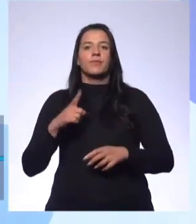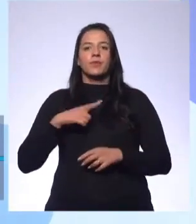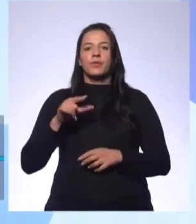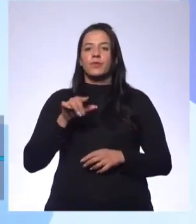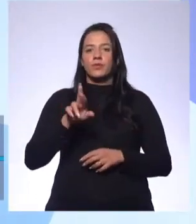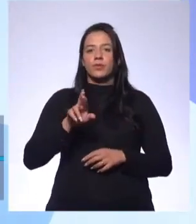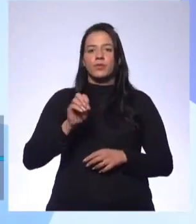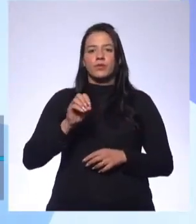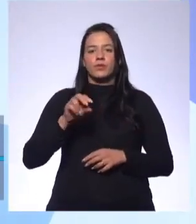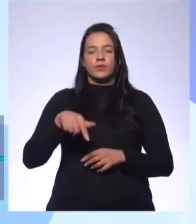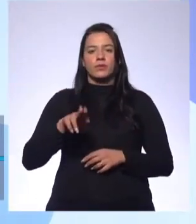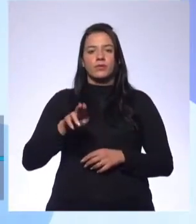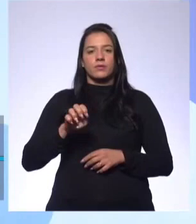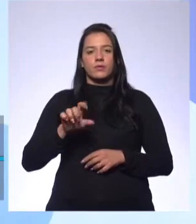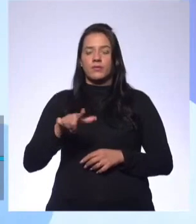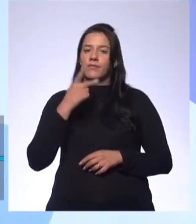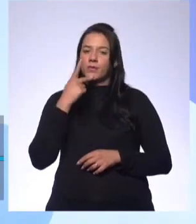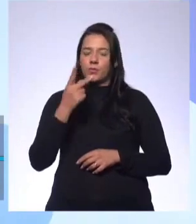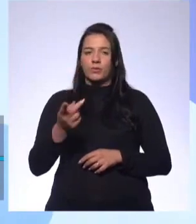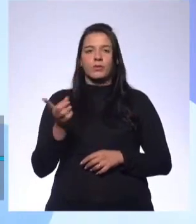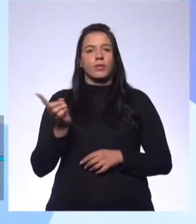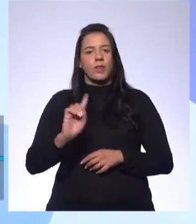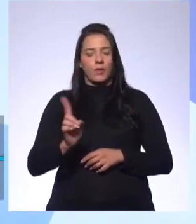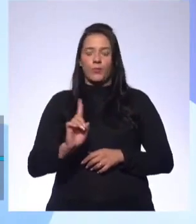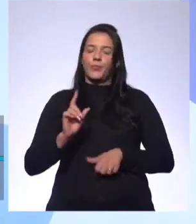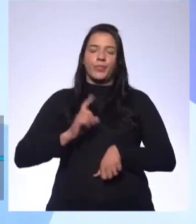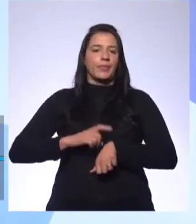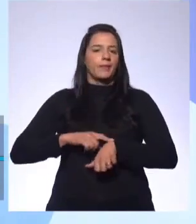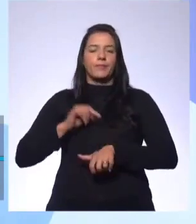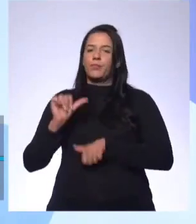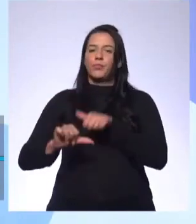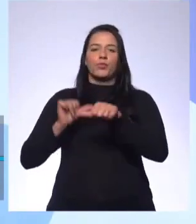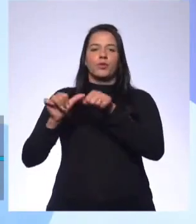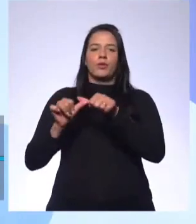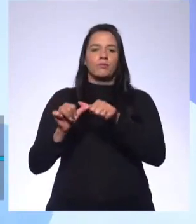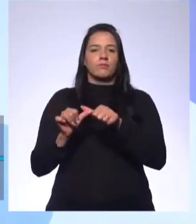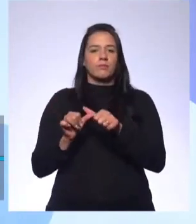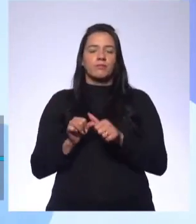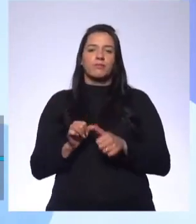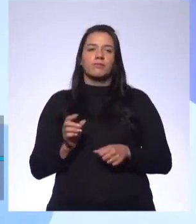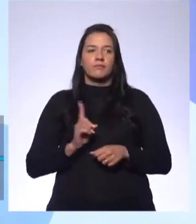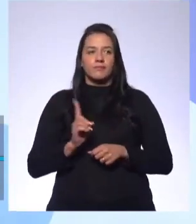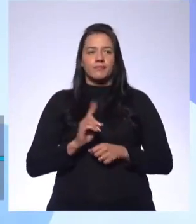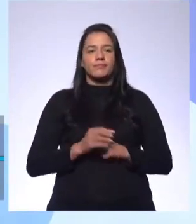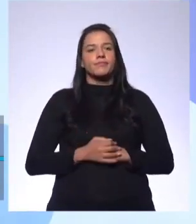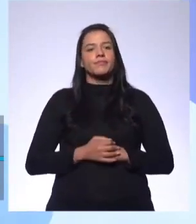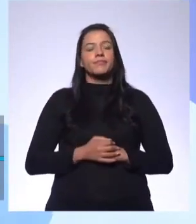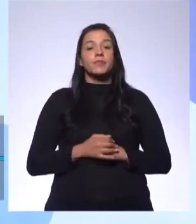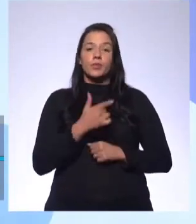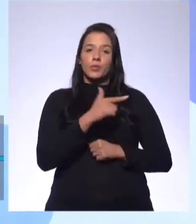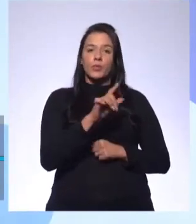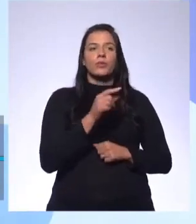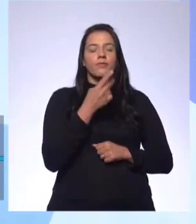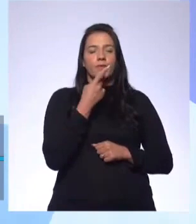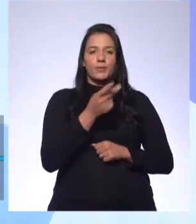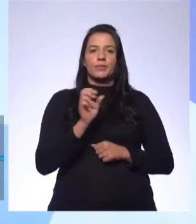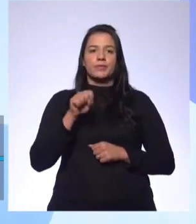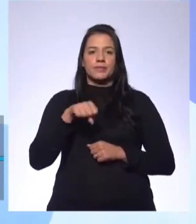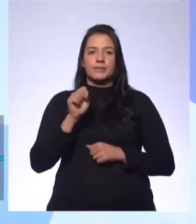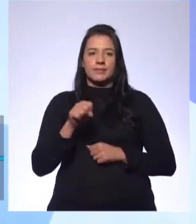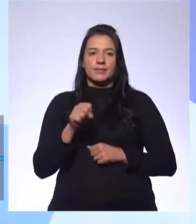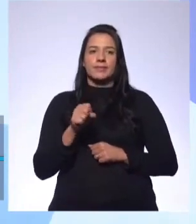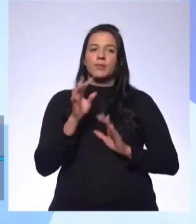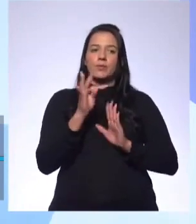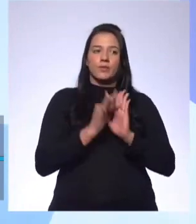Celestino Pires, diz que não, o tempo não pode ser manipulado. Segundo os A aluna Sabrina textos. diz que sim, segundo os textos.